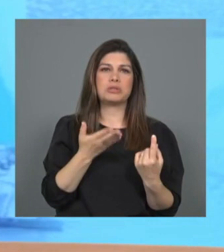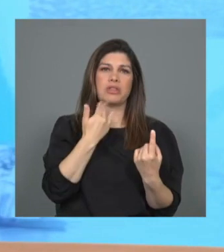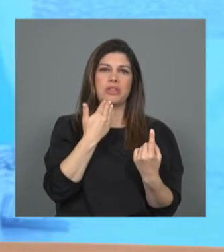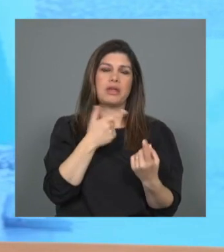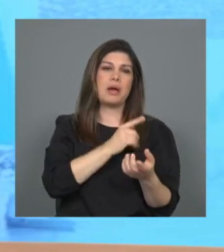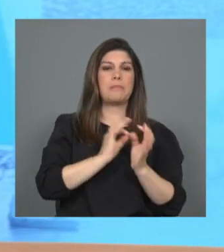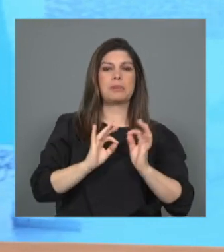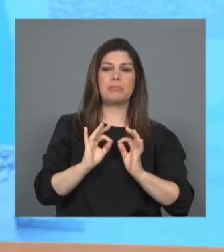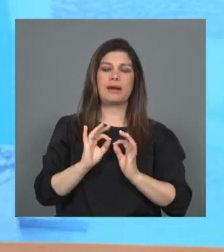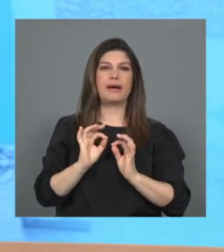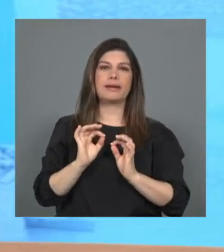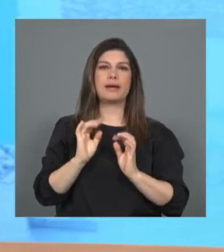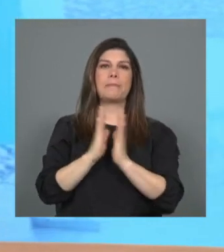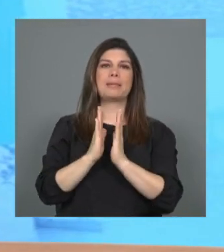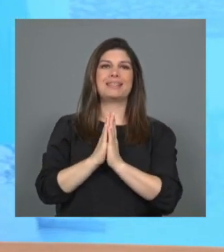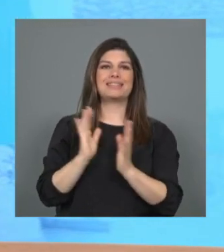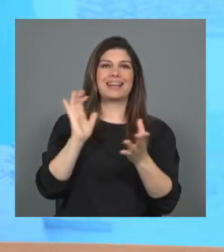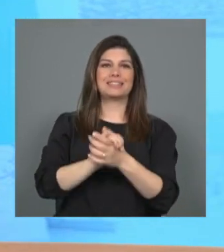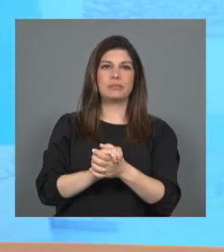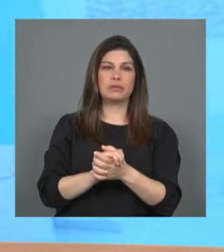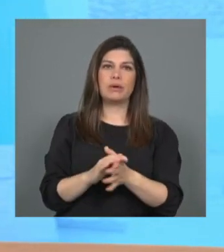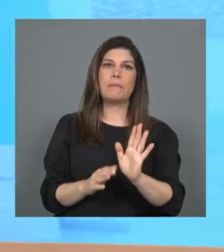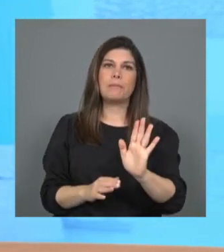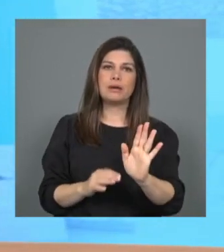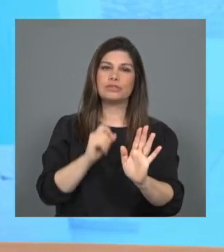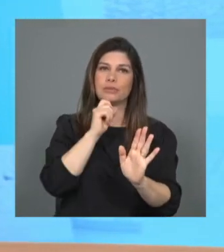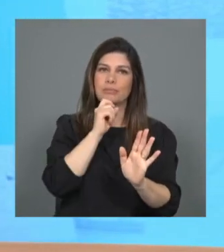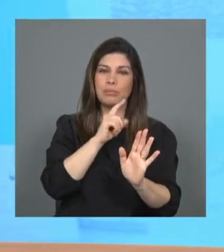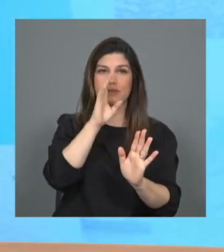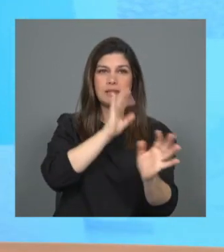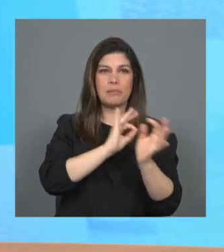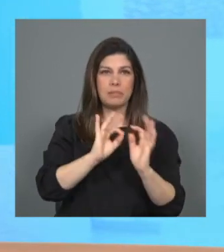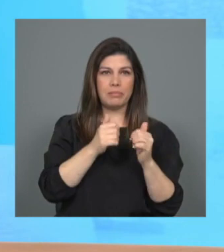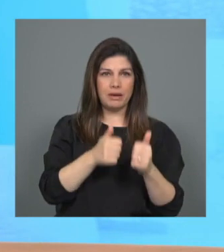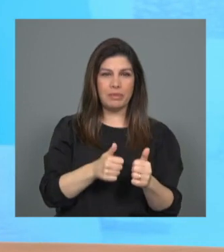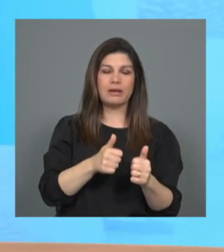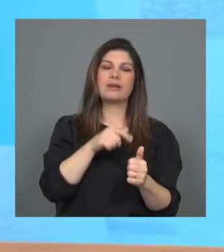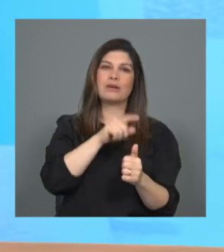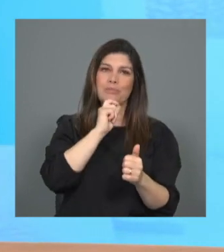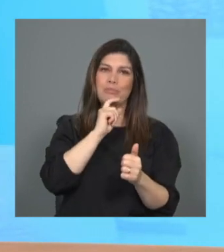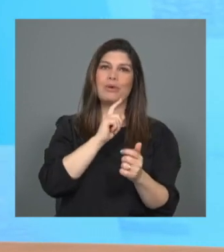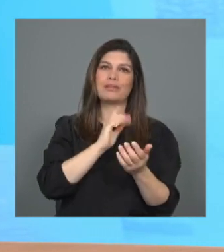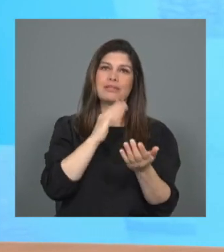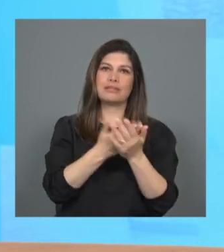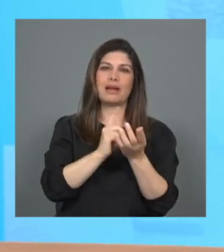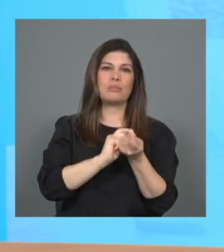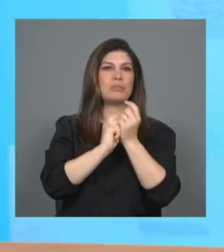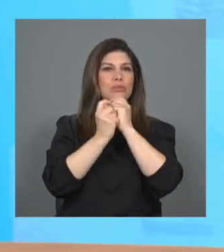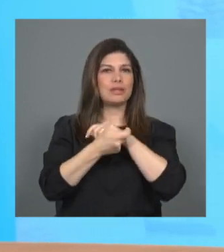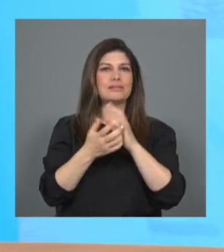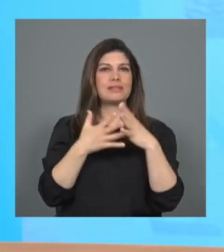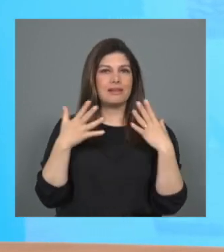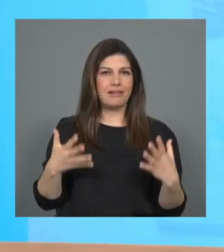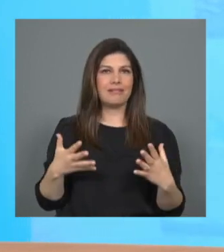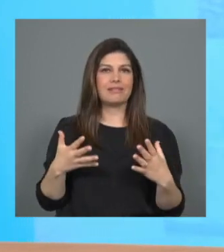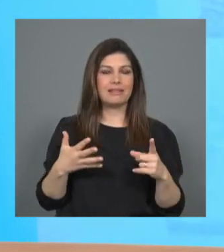para um sacramento, pode efetivamente representar uma mudança completa na forma da Igreja acompanhar as famílias, trabalhar com elas e as preparar para a vida